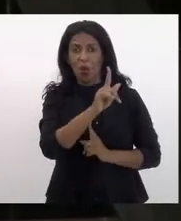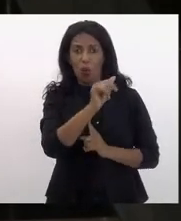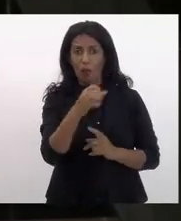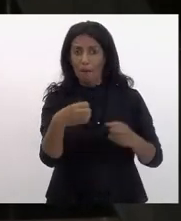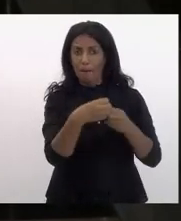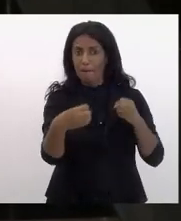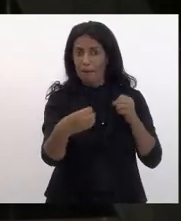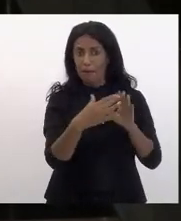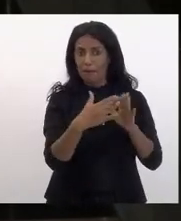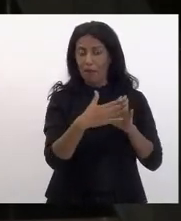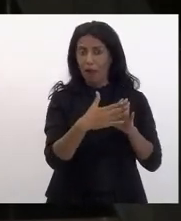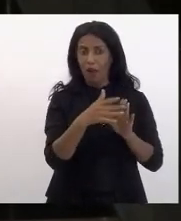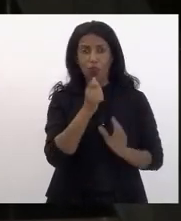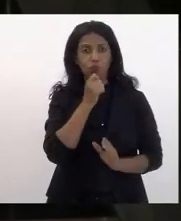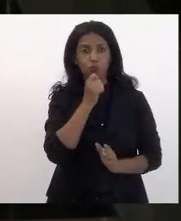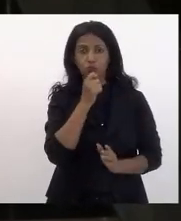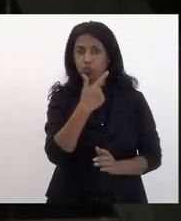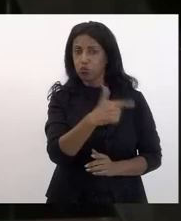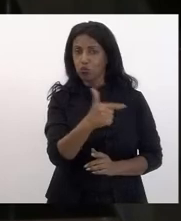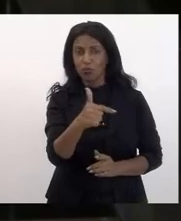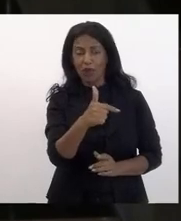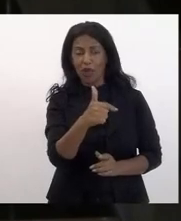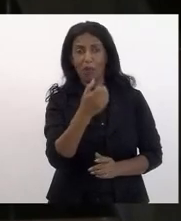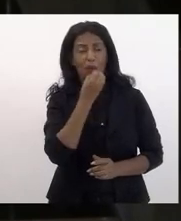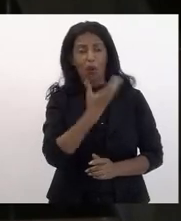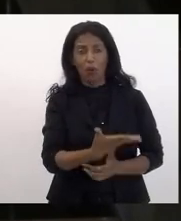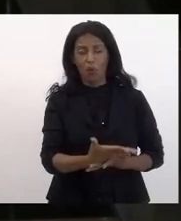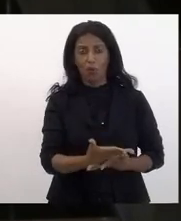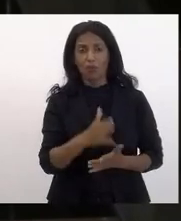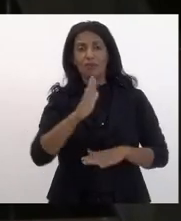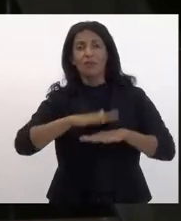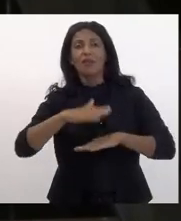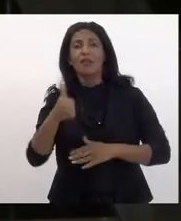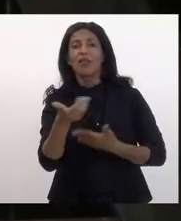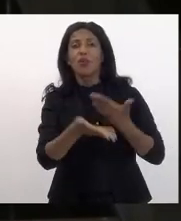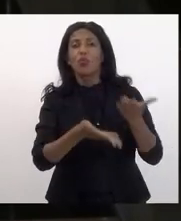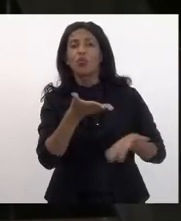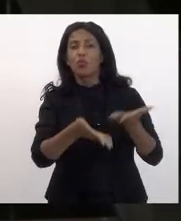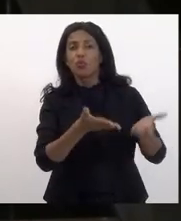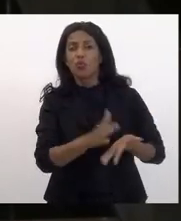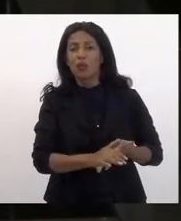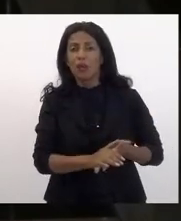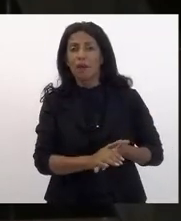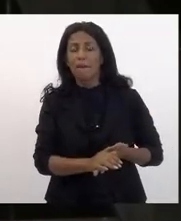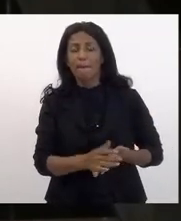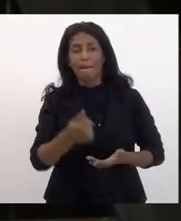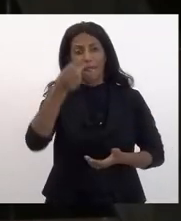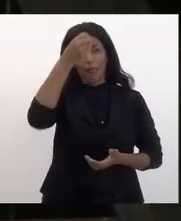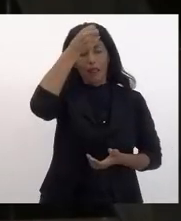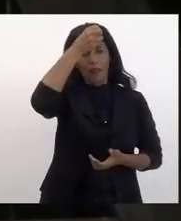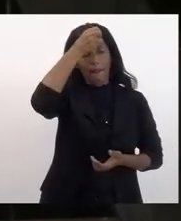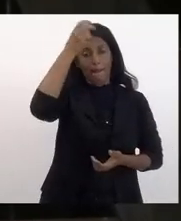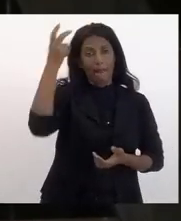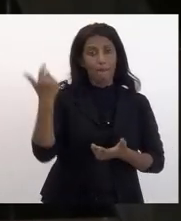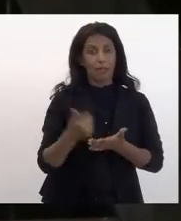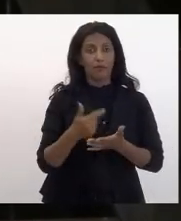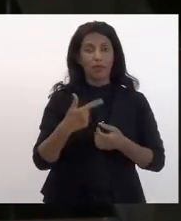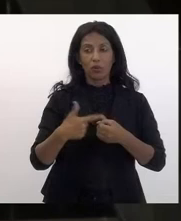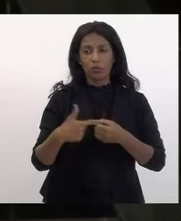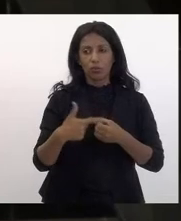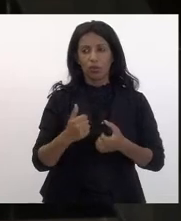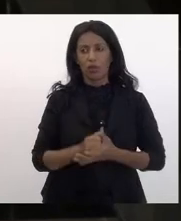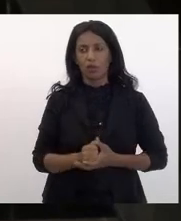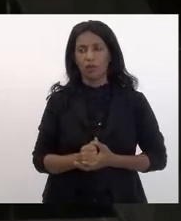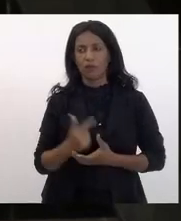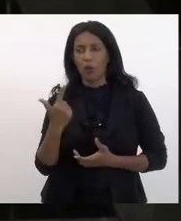Kennedy, não está atendendo adequadamente. Sabe quem cuida da UPA da Vila Kennedy? O município. O outro veio e